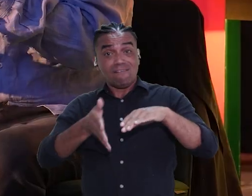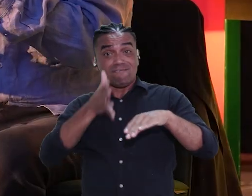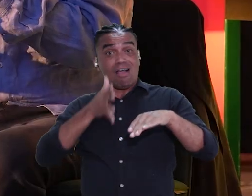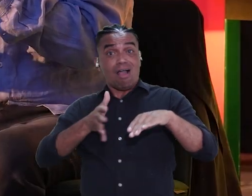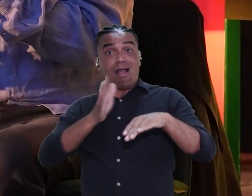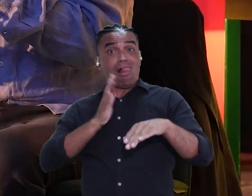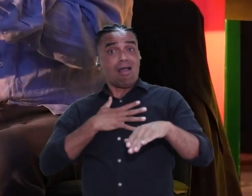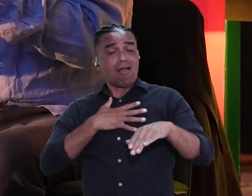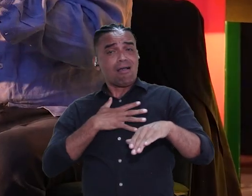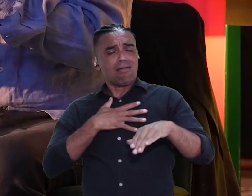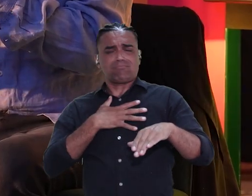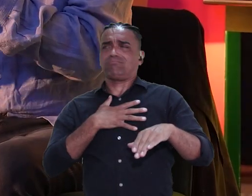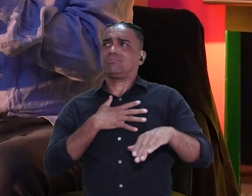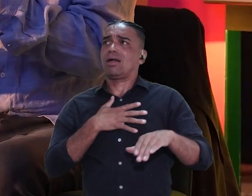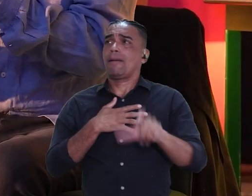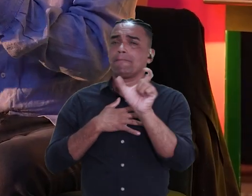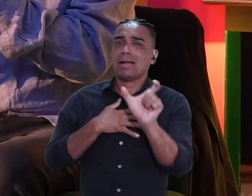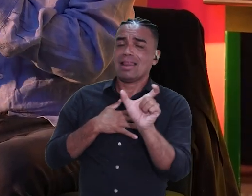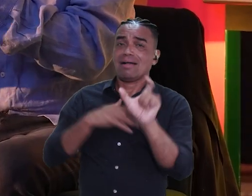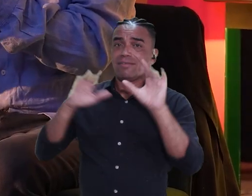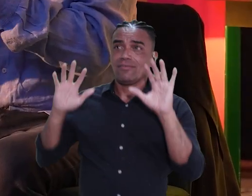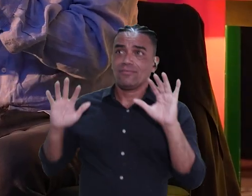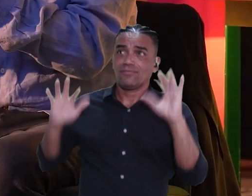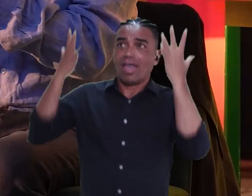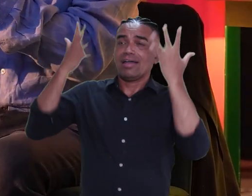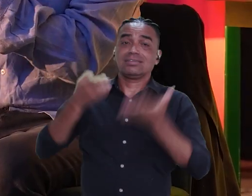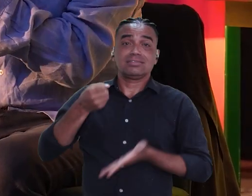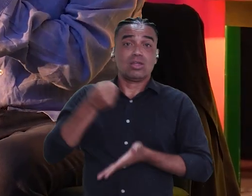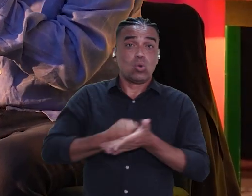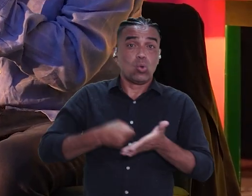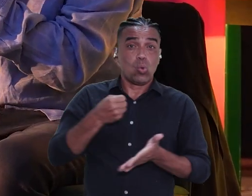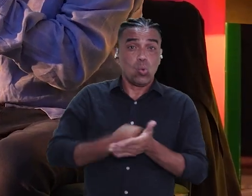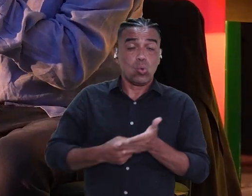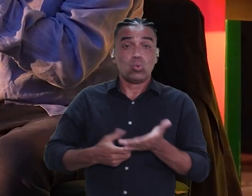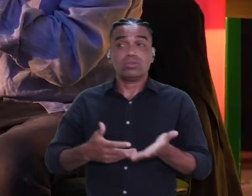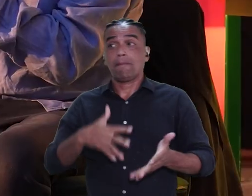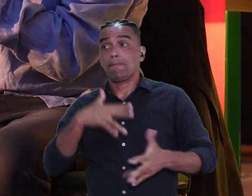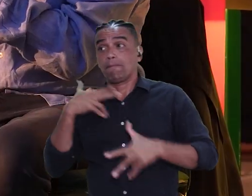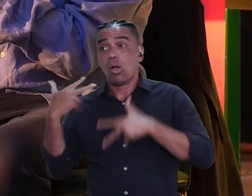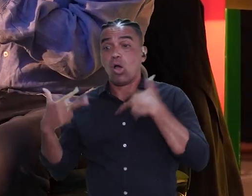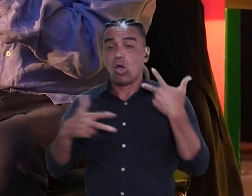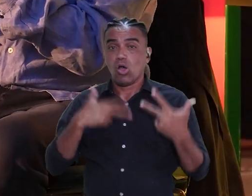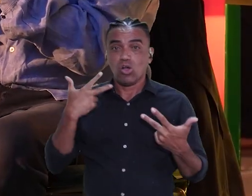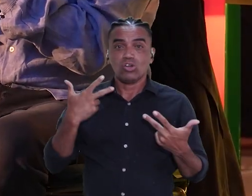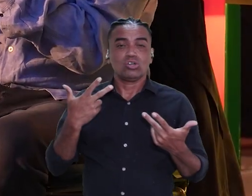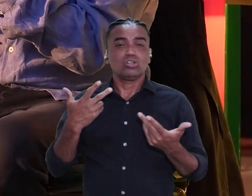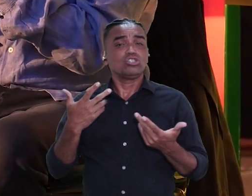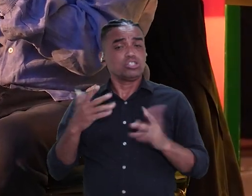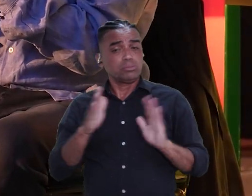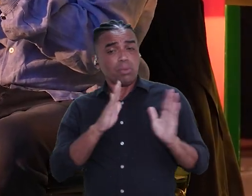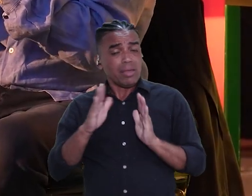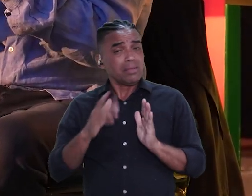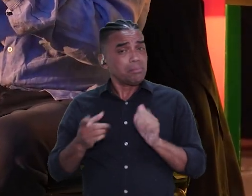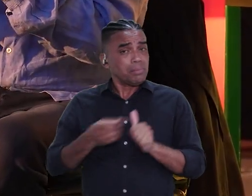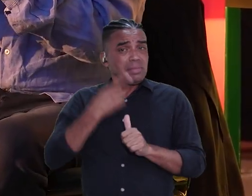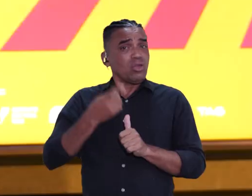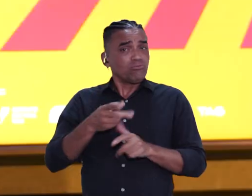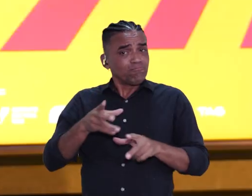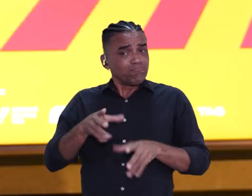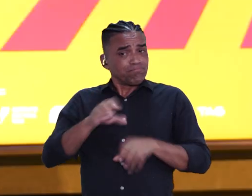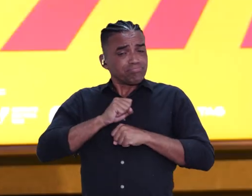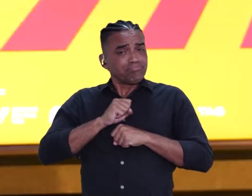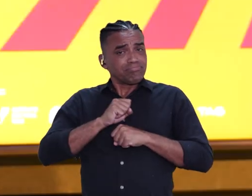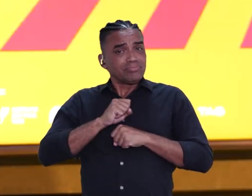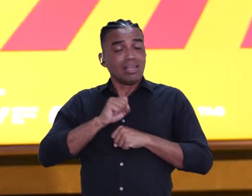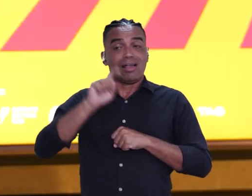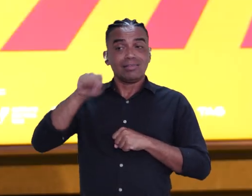palavras sobre festa e luta de morte, que ficam ininteligíveis num primeiro momento, e